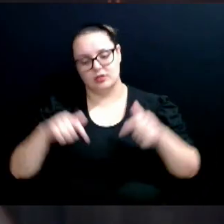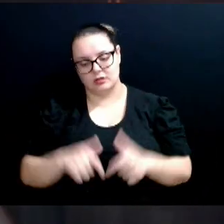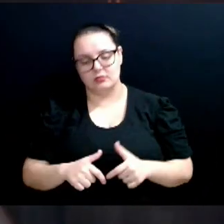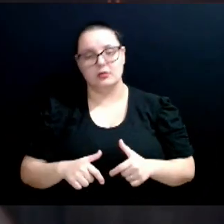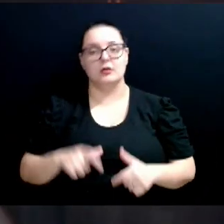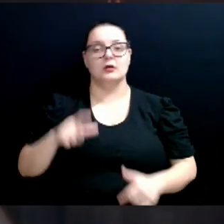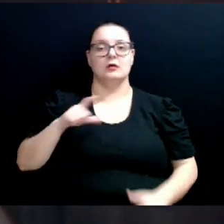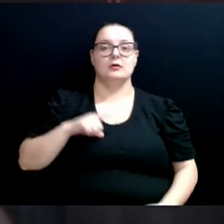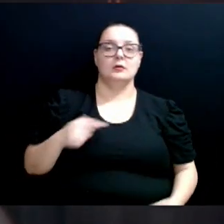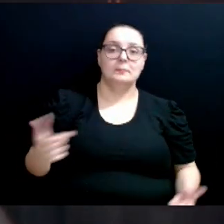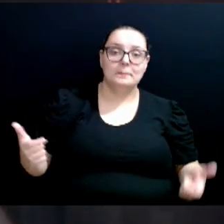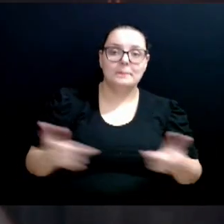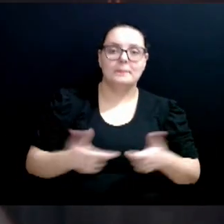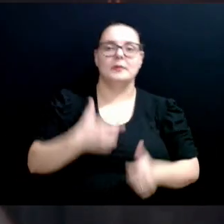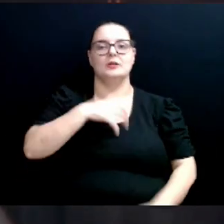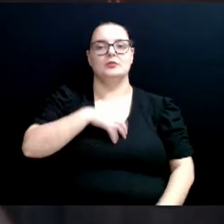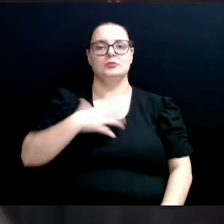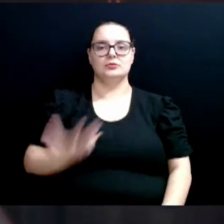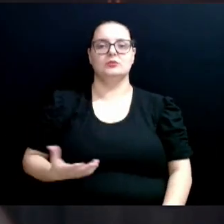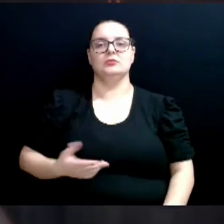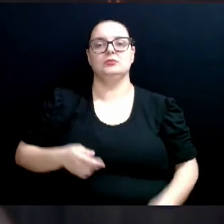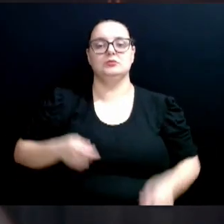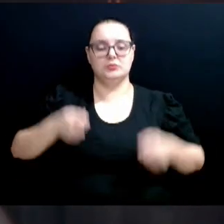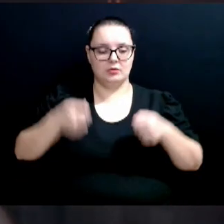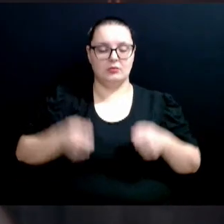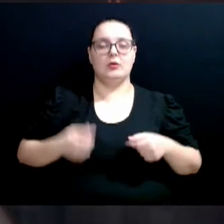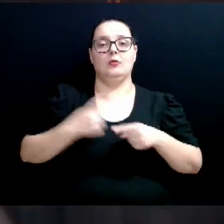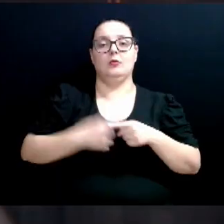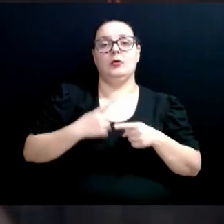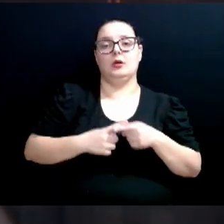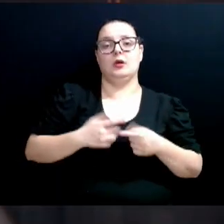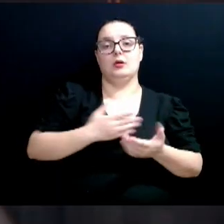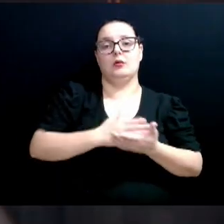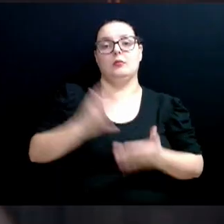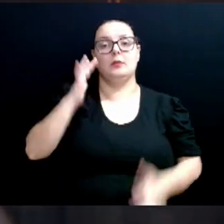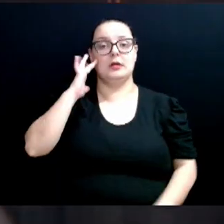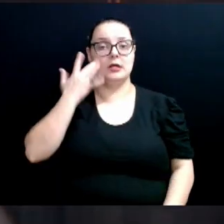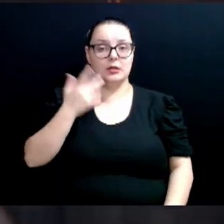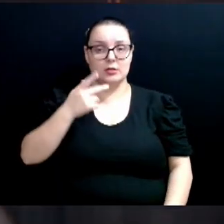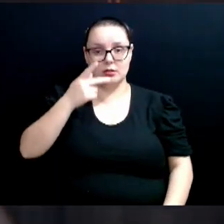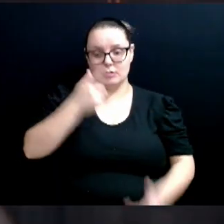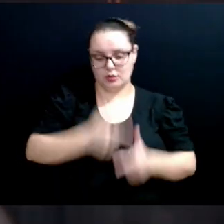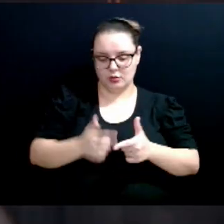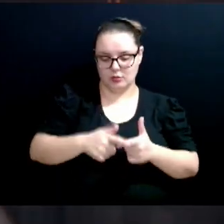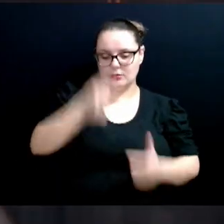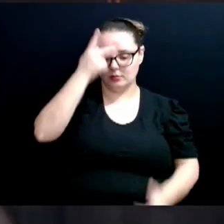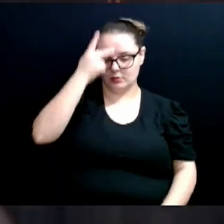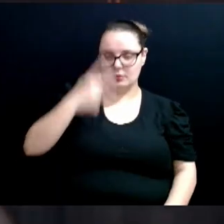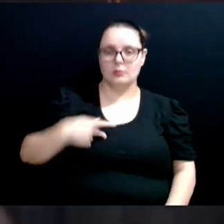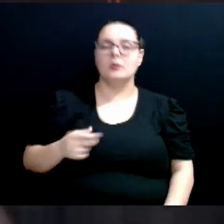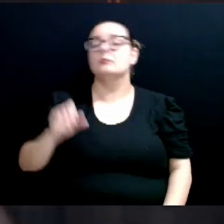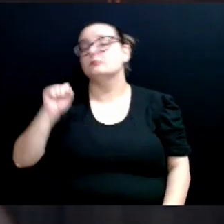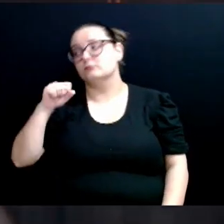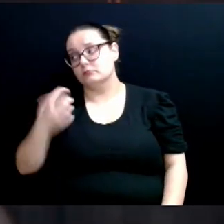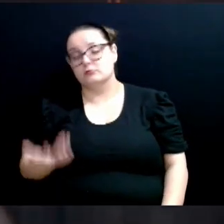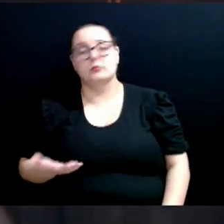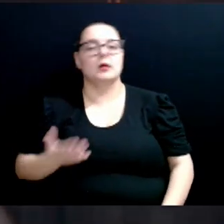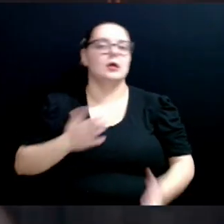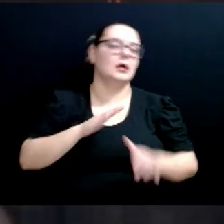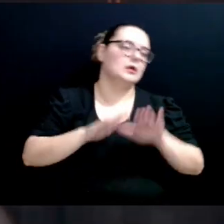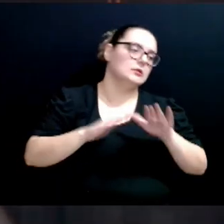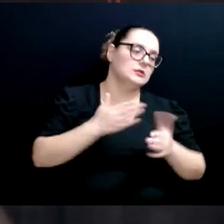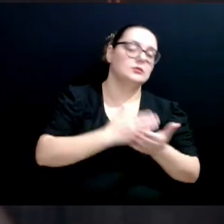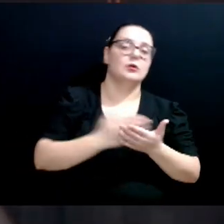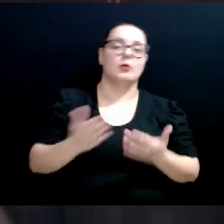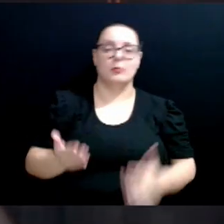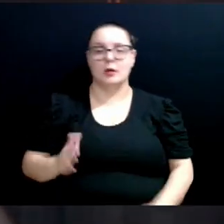condição ainda de ser firme, porque ela começa a achar muitas vezes que o problema realmente é ela. Às vezes ela começa, quando ela tenta